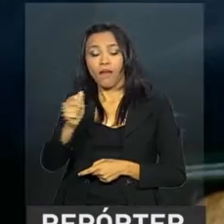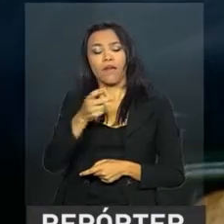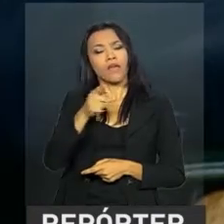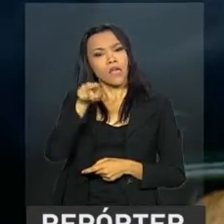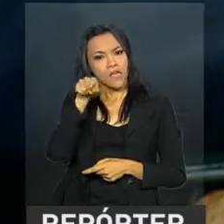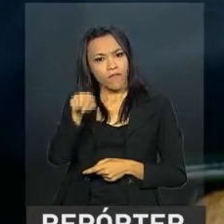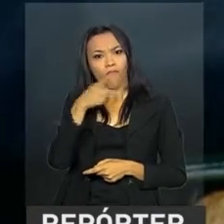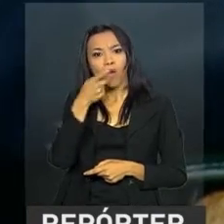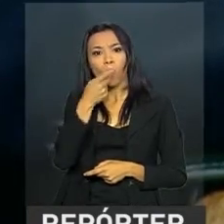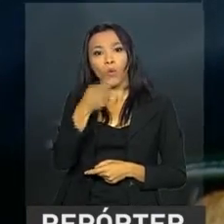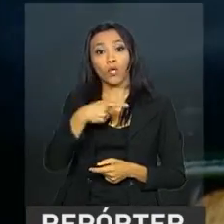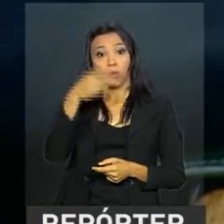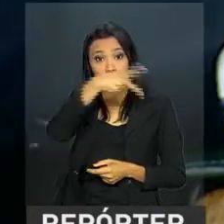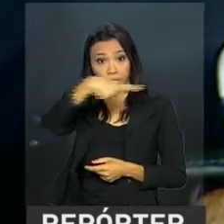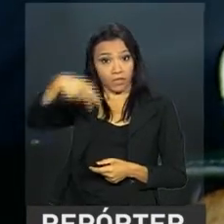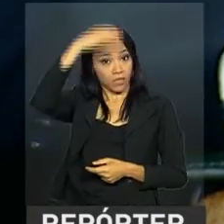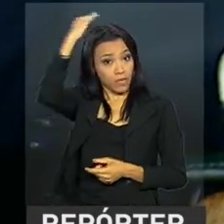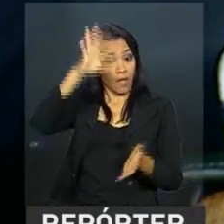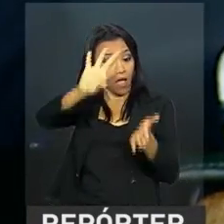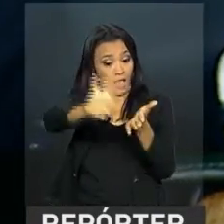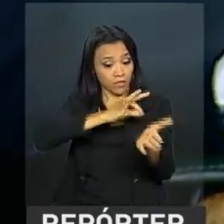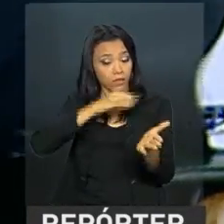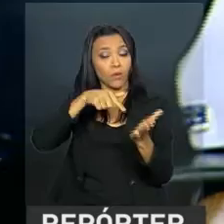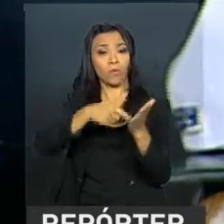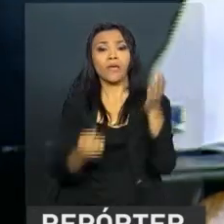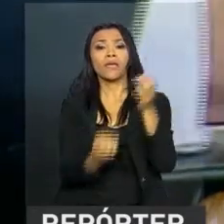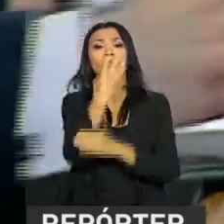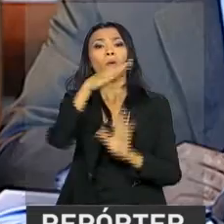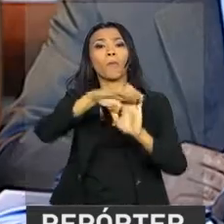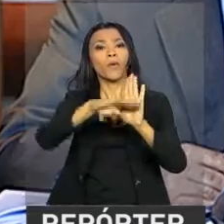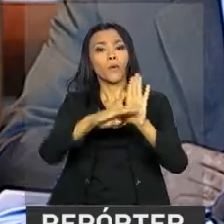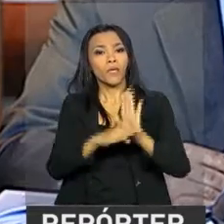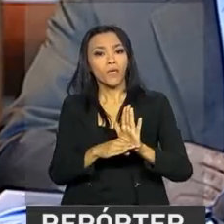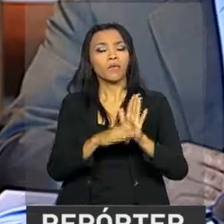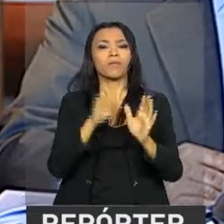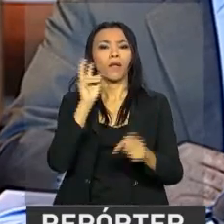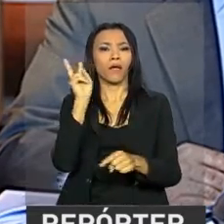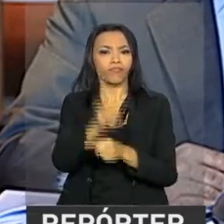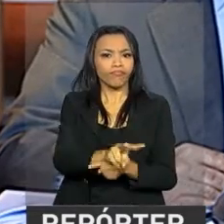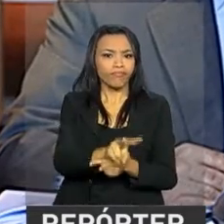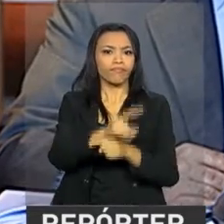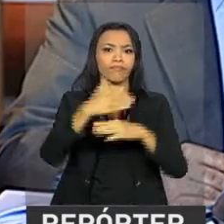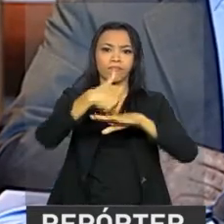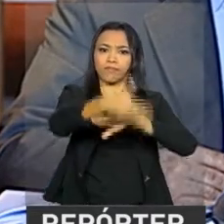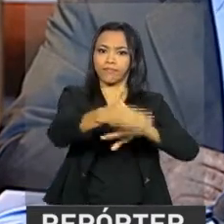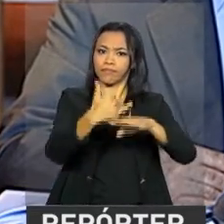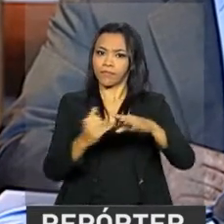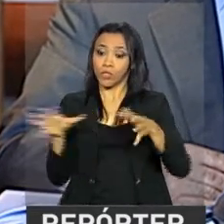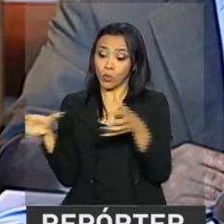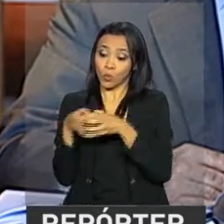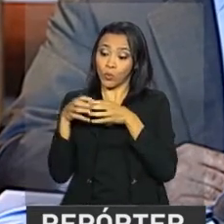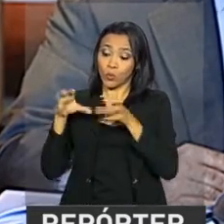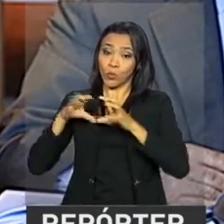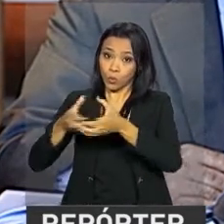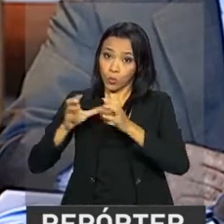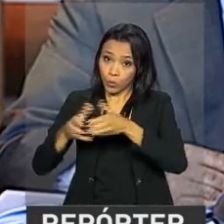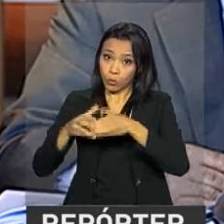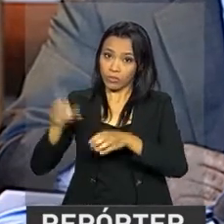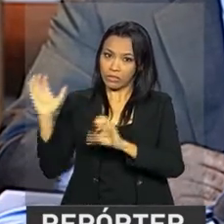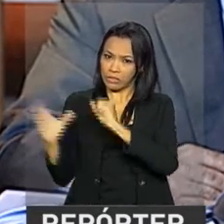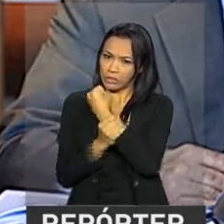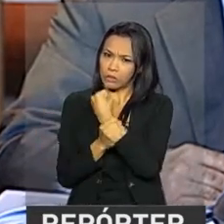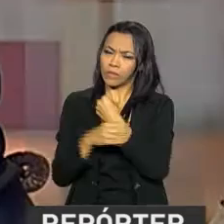decreto criando o programa de proteção integrada de fronteiras que vai reunir órgãos de inteligência e de segurança para combater